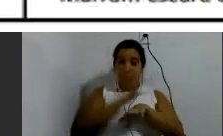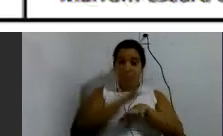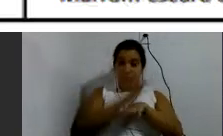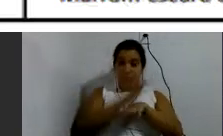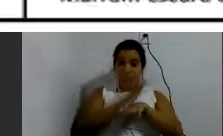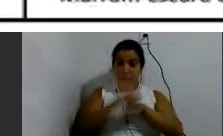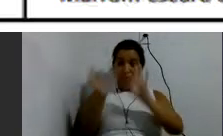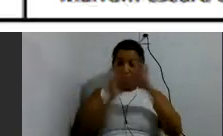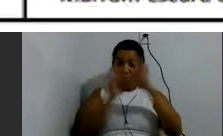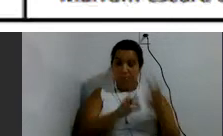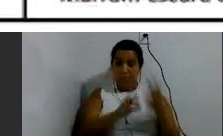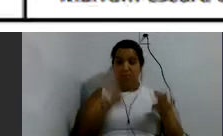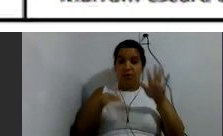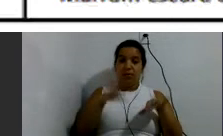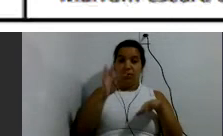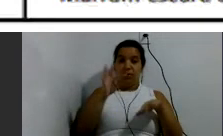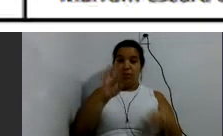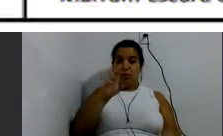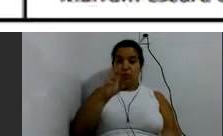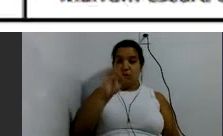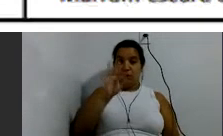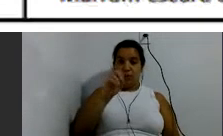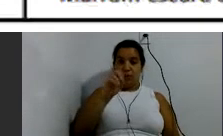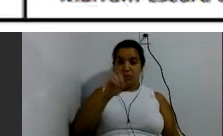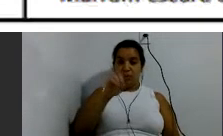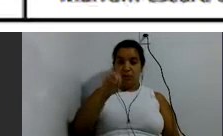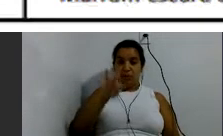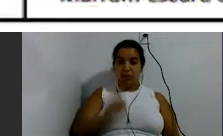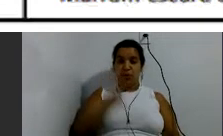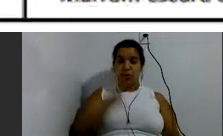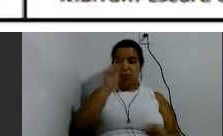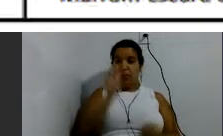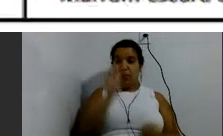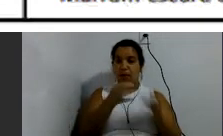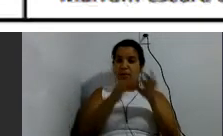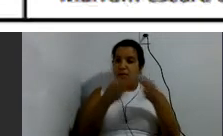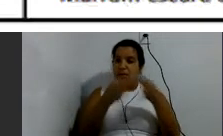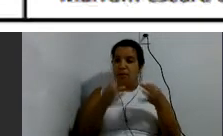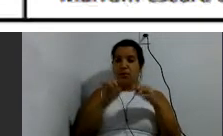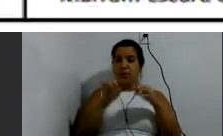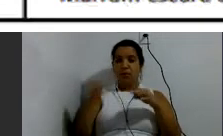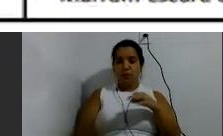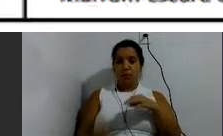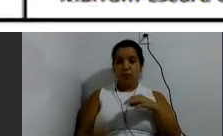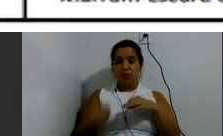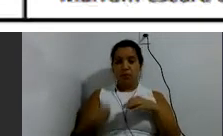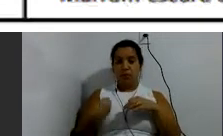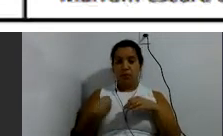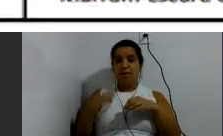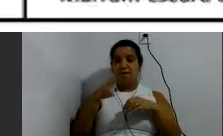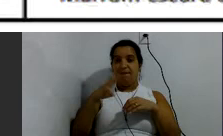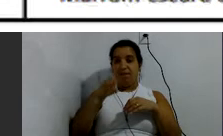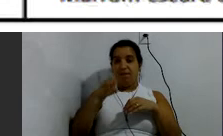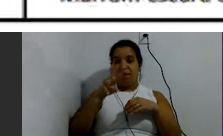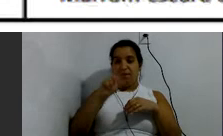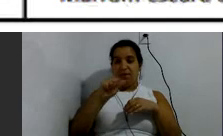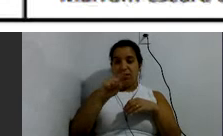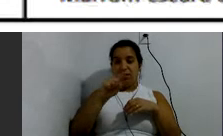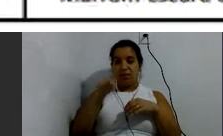morfologia. Então, às vezes, trofozoito, pequeno e delicado. Já do vívex, ele tem um citoplasma espesso, ou seja, ele é um anel